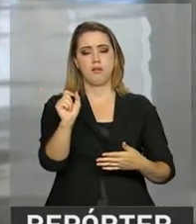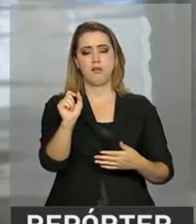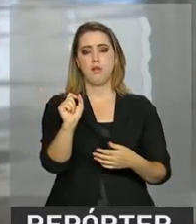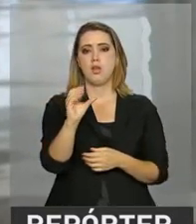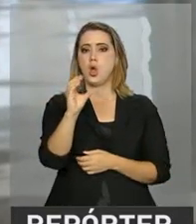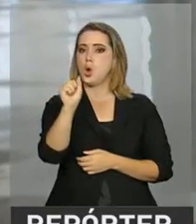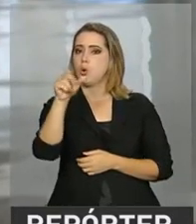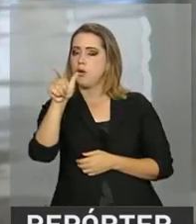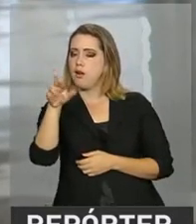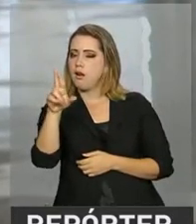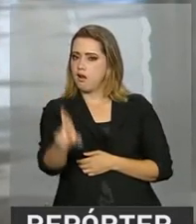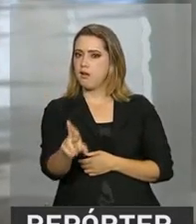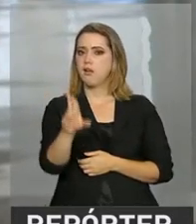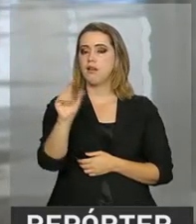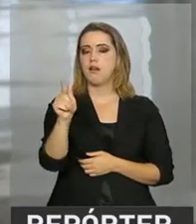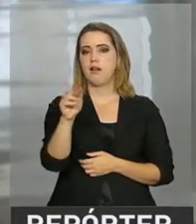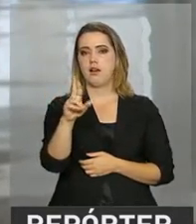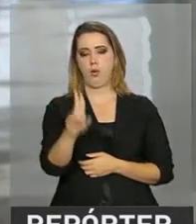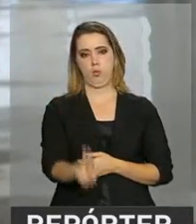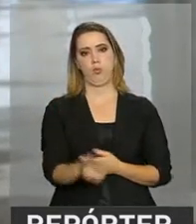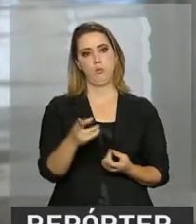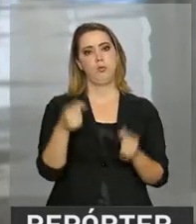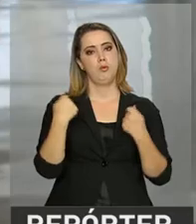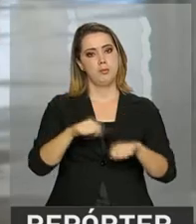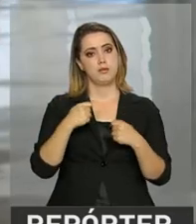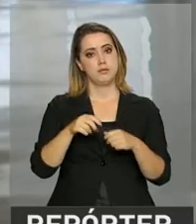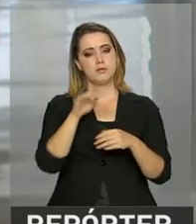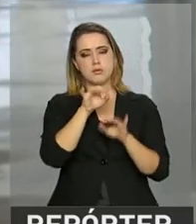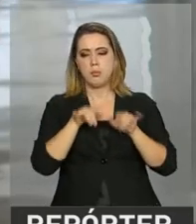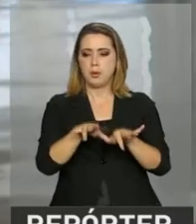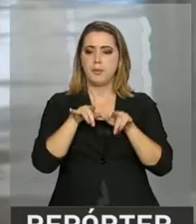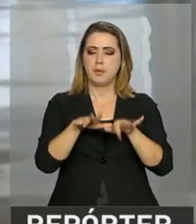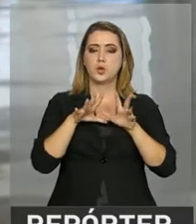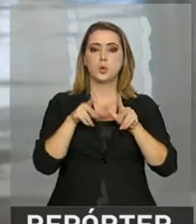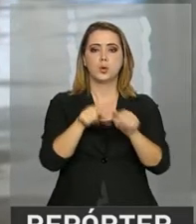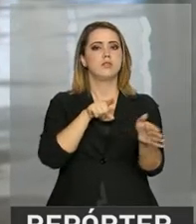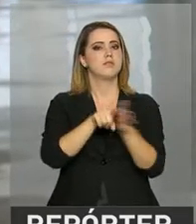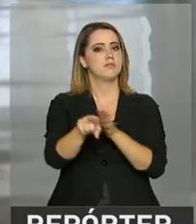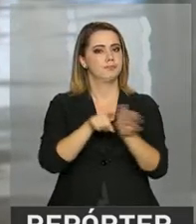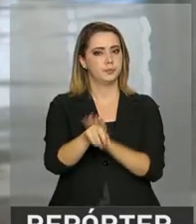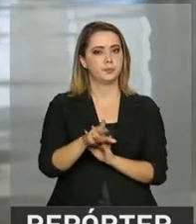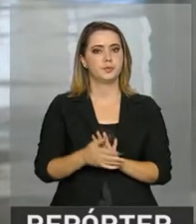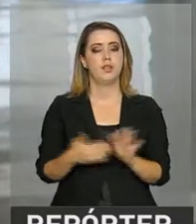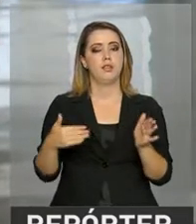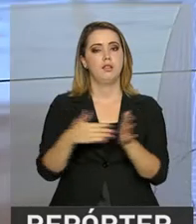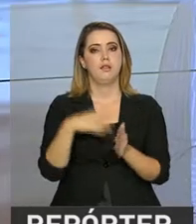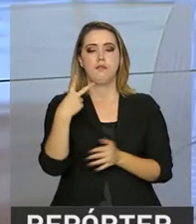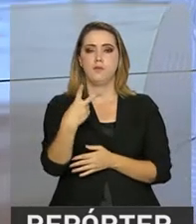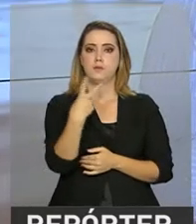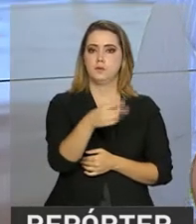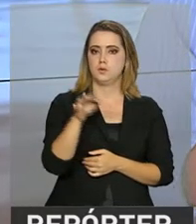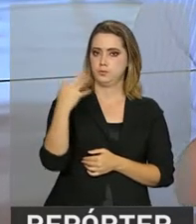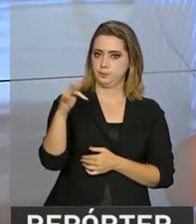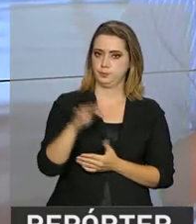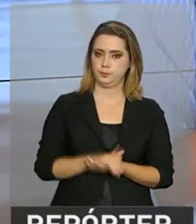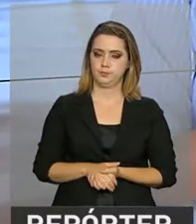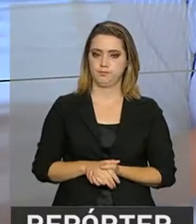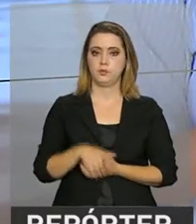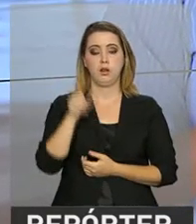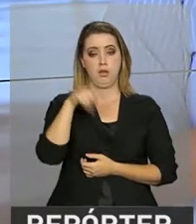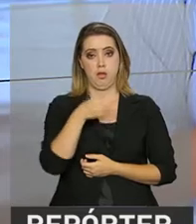preencheram o questionário está disponível na página do inep até o dia 22 de fevereiro aberto então é bom não deixar para a última